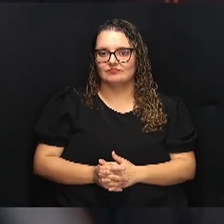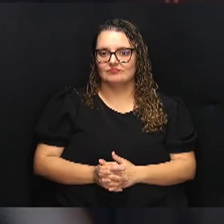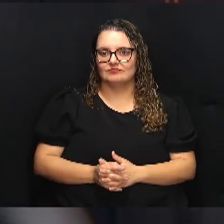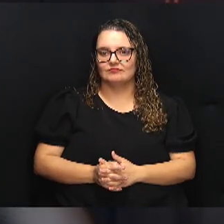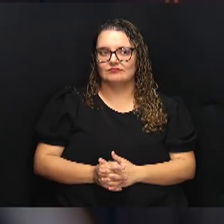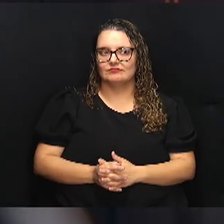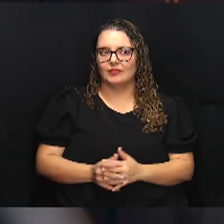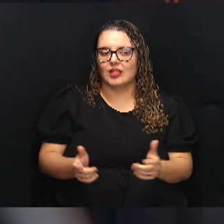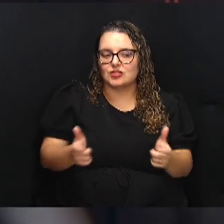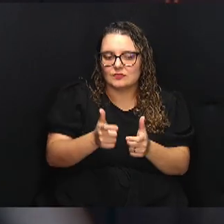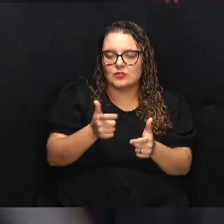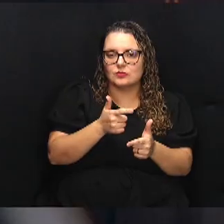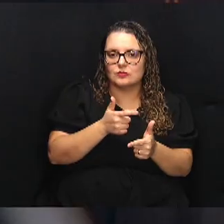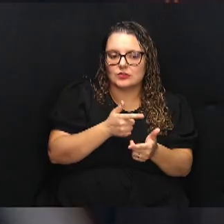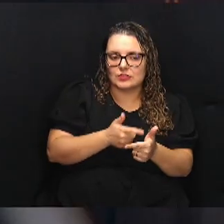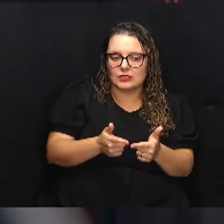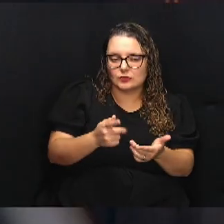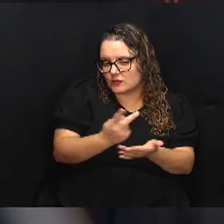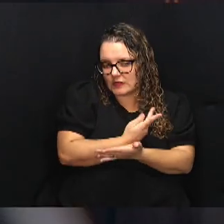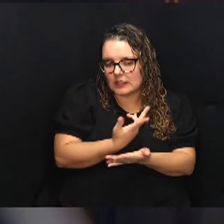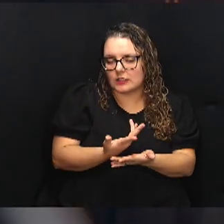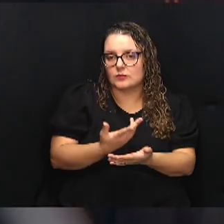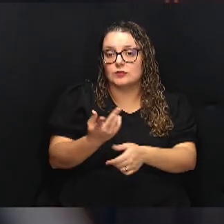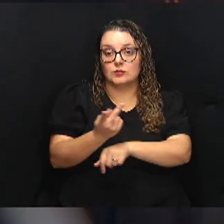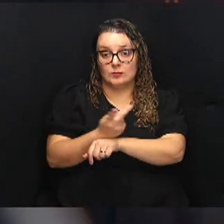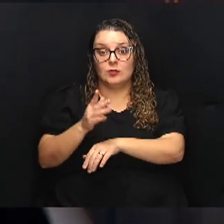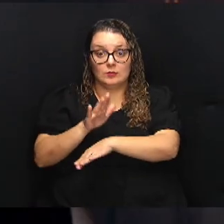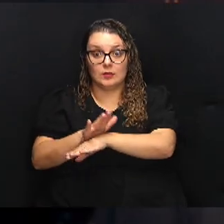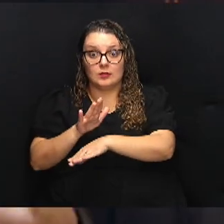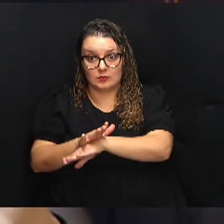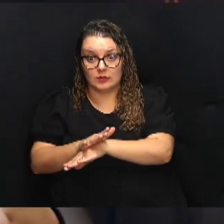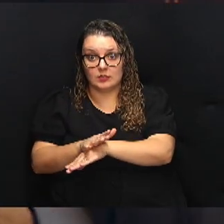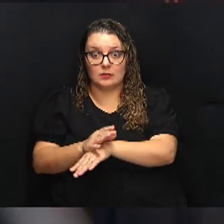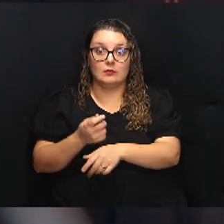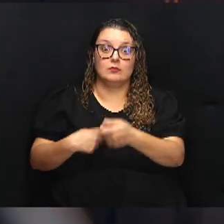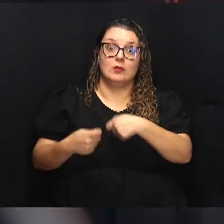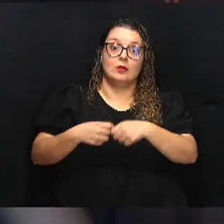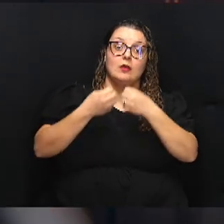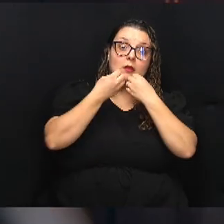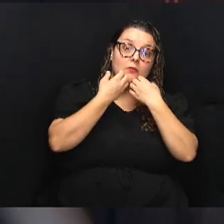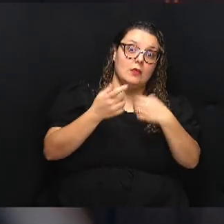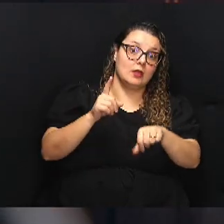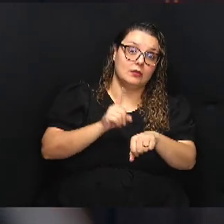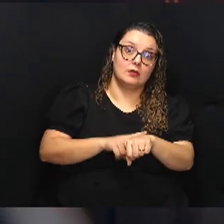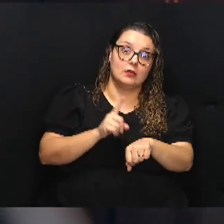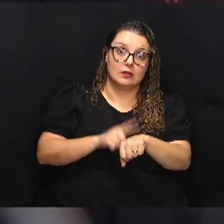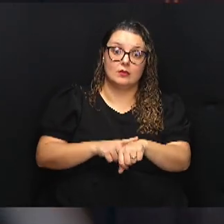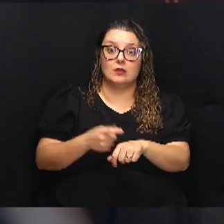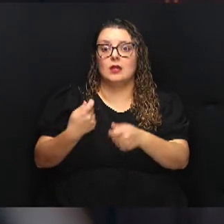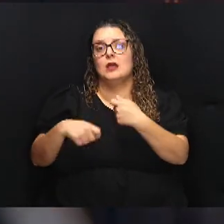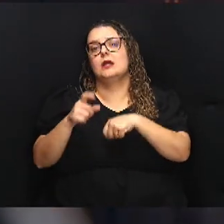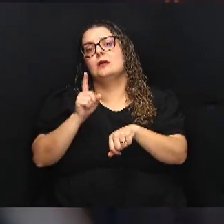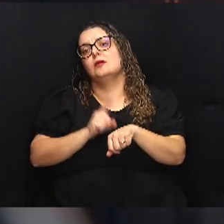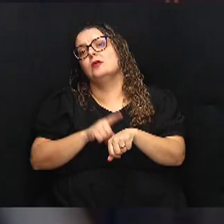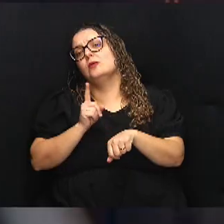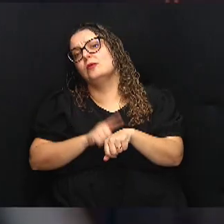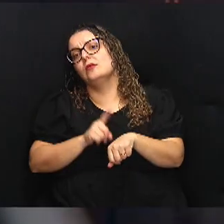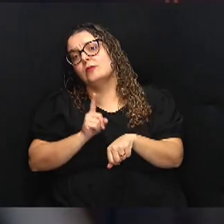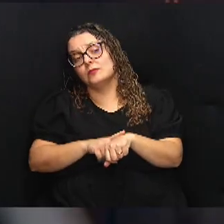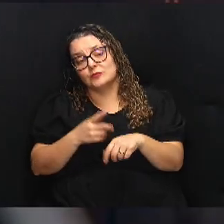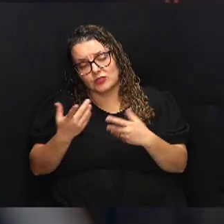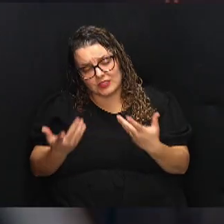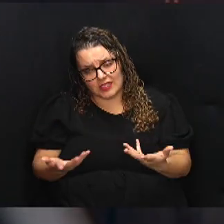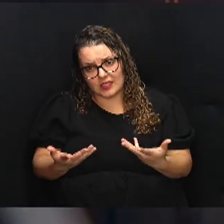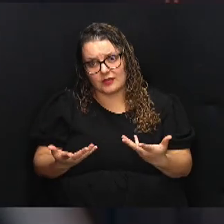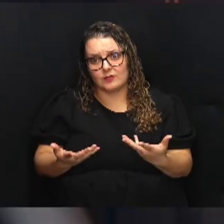teus erros, busque ajuda para que você administre bem o tempo, gente, administrar bem o tempo.